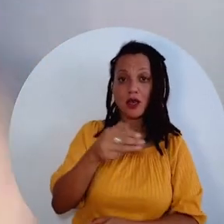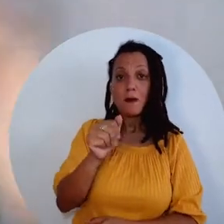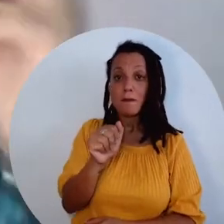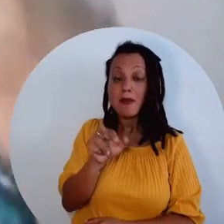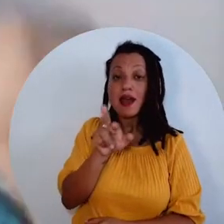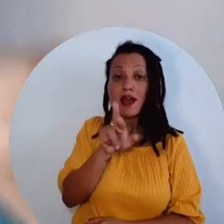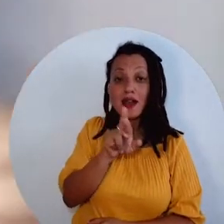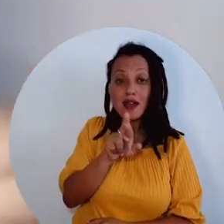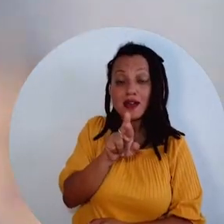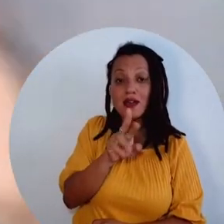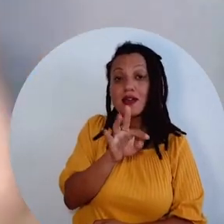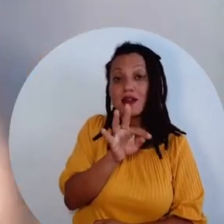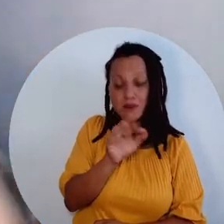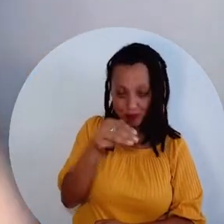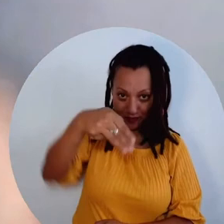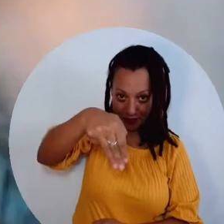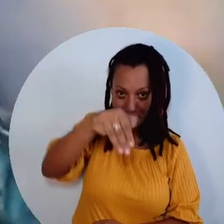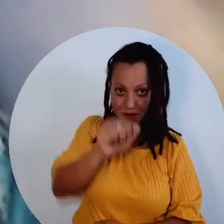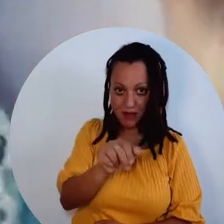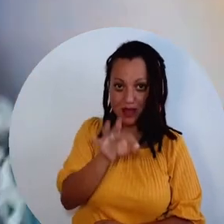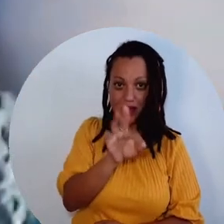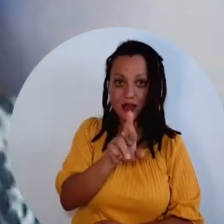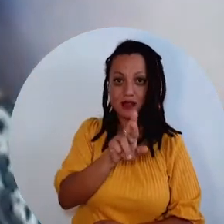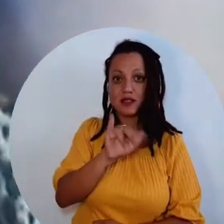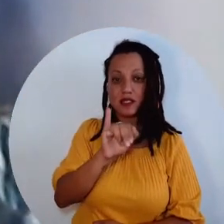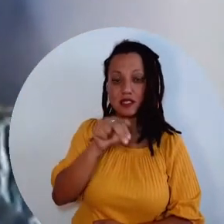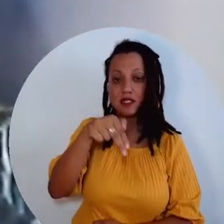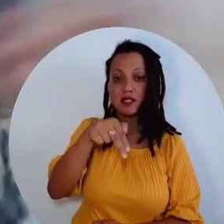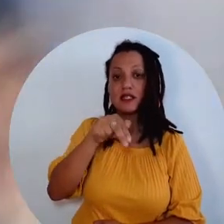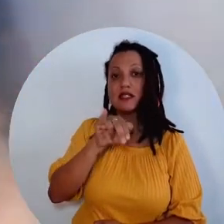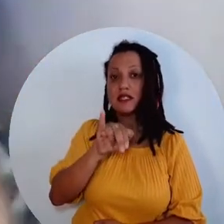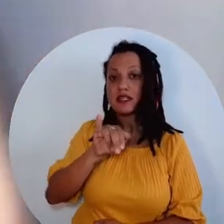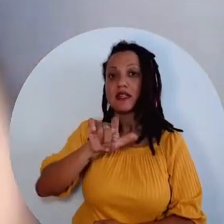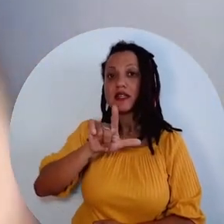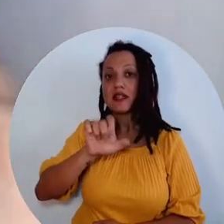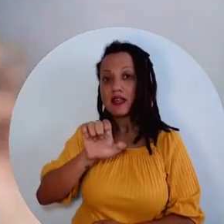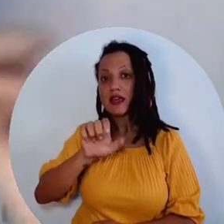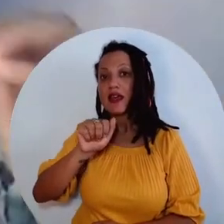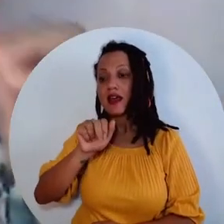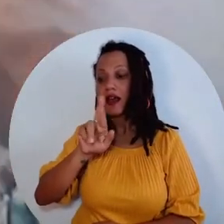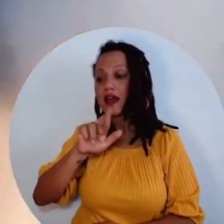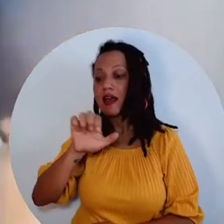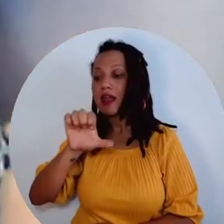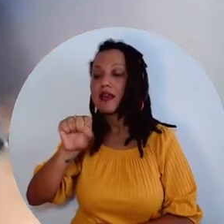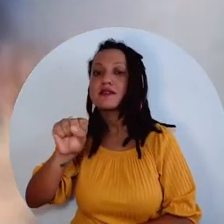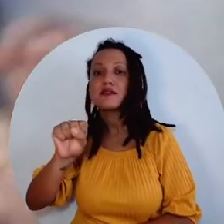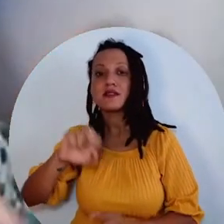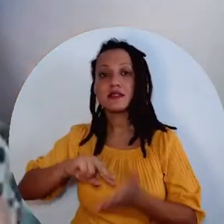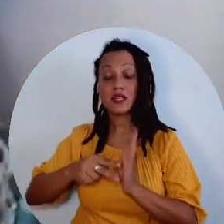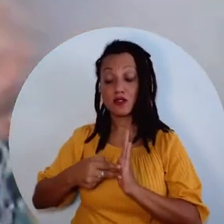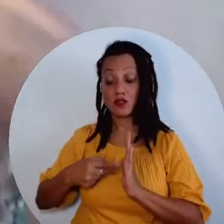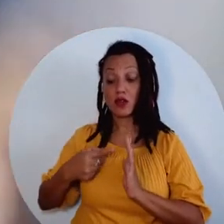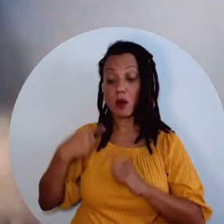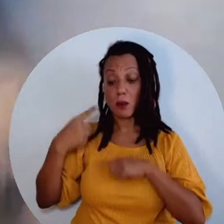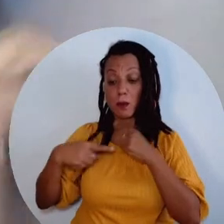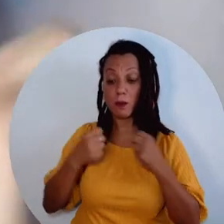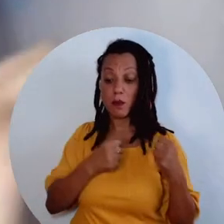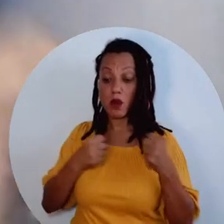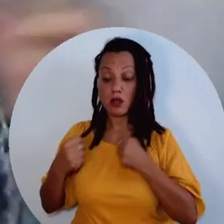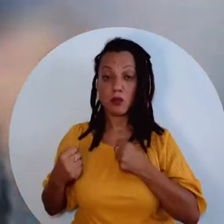tem, além de ser matriarcal, são também matrilineares, ou seja, elas transmitem, né, o